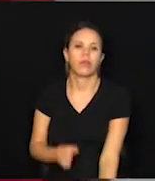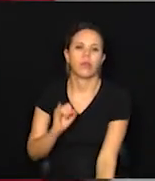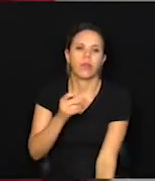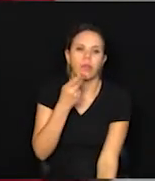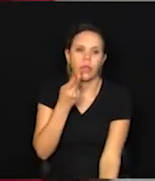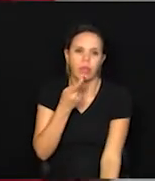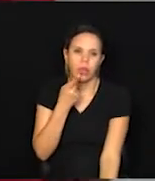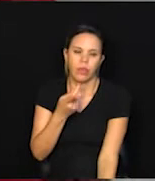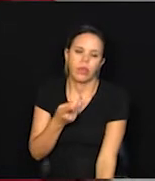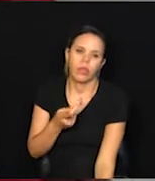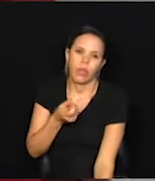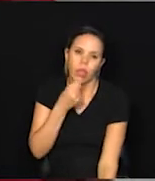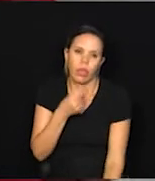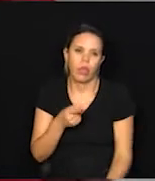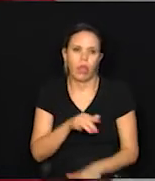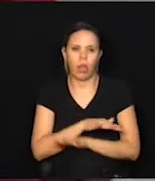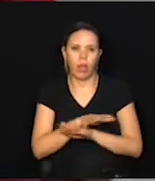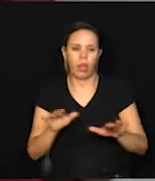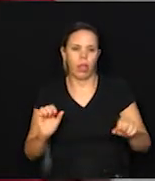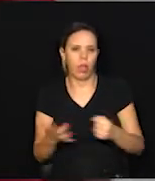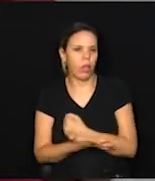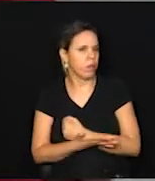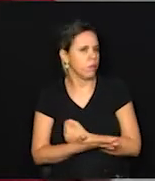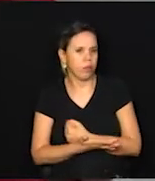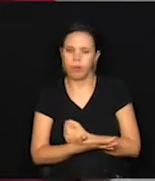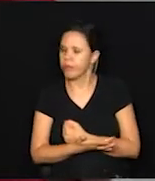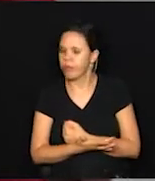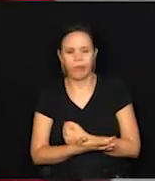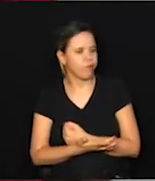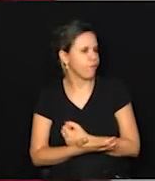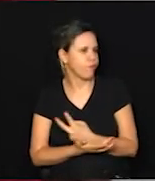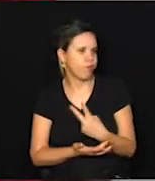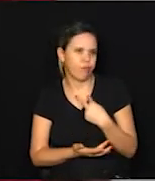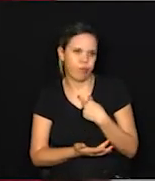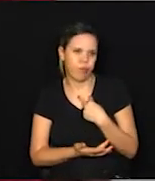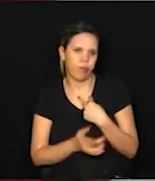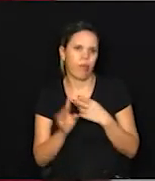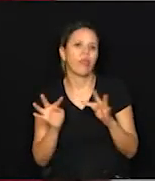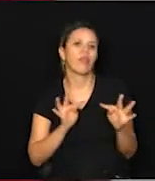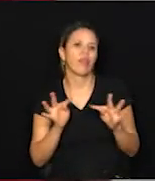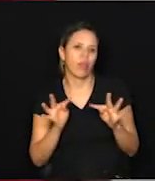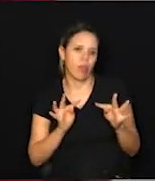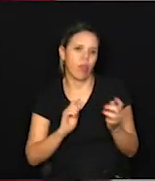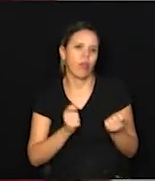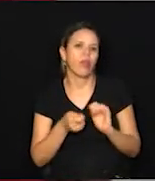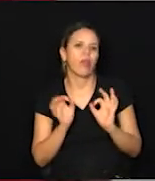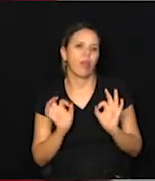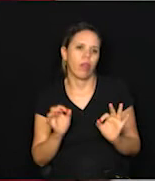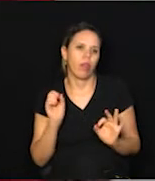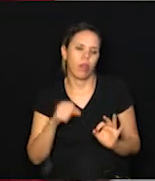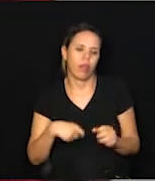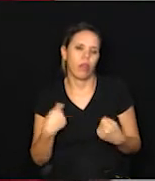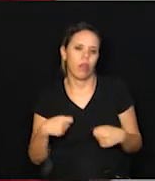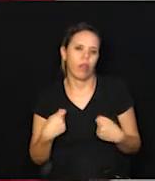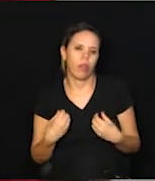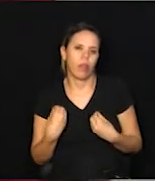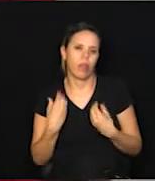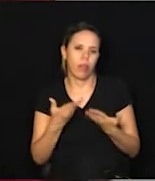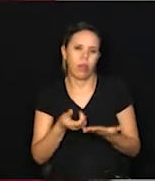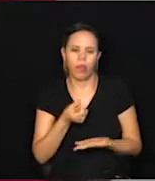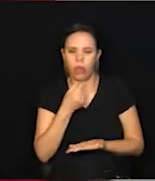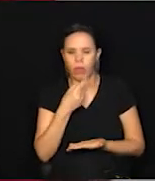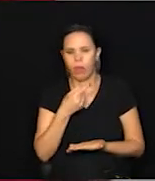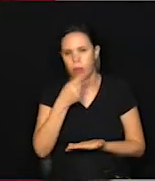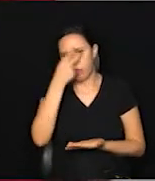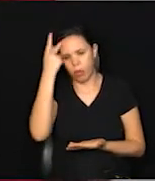que dipirona mata o Covid, mata coronavírus, aí não, né? Mas é um tratamento adequado, sim. A gente deve dar antitérmico para as